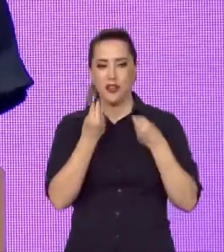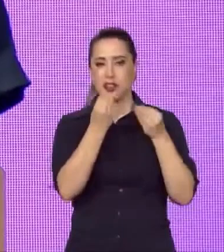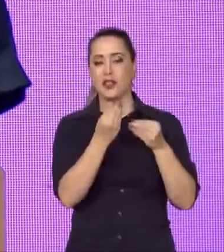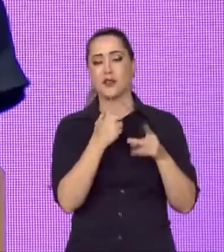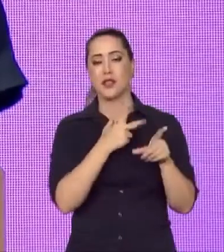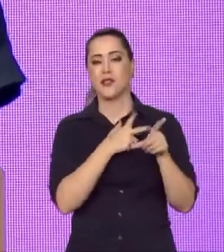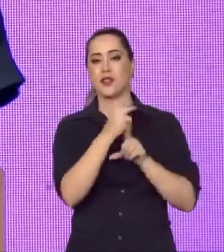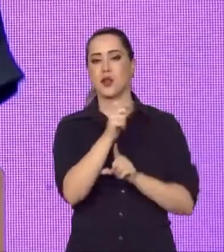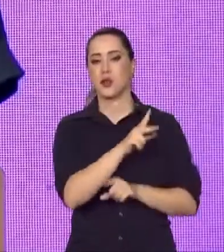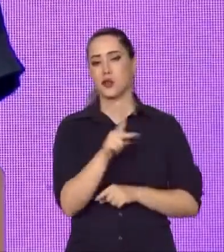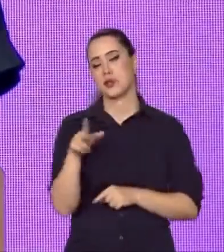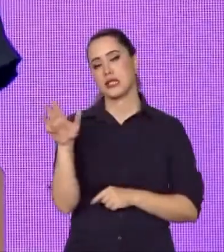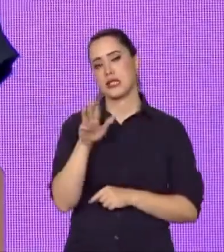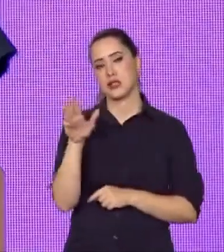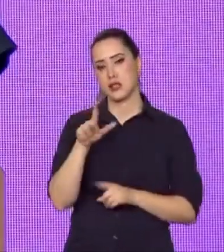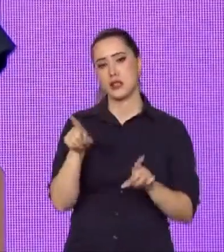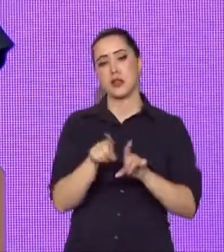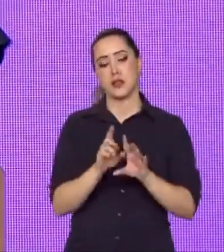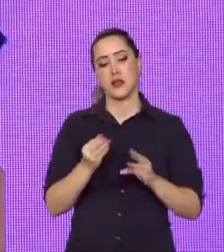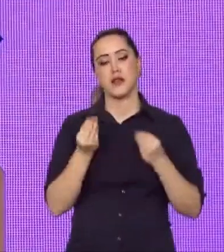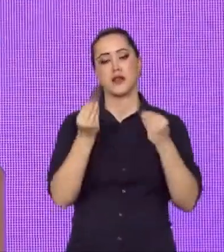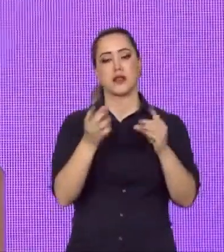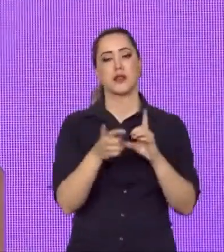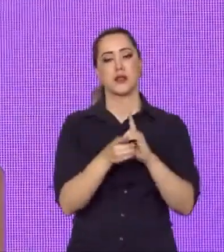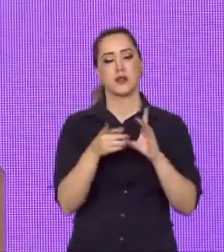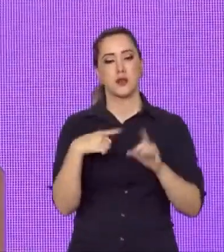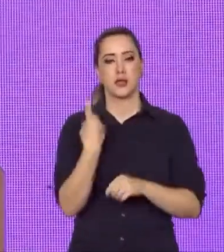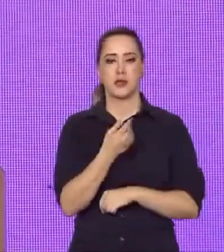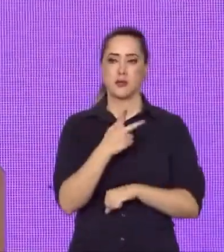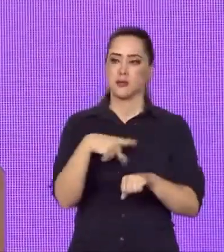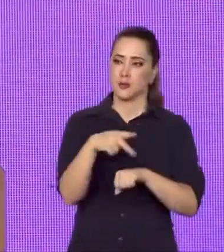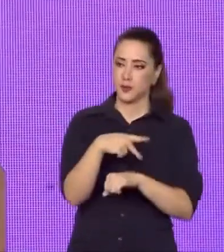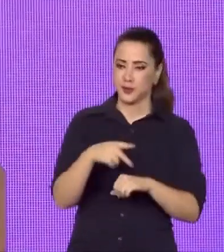e garantimos também a democracia no nosso país.